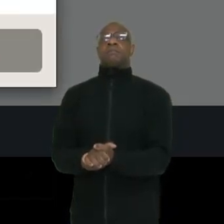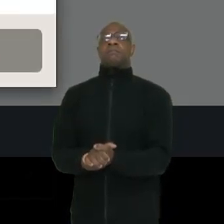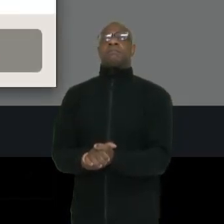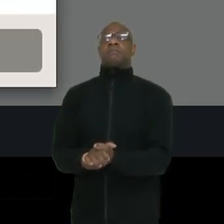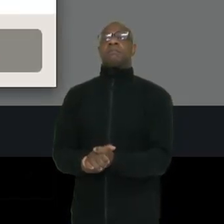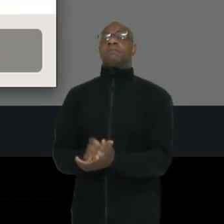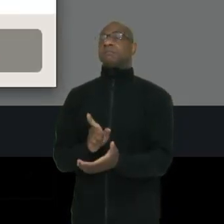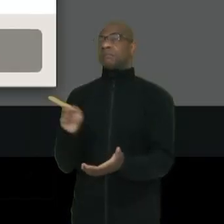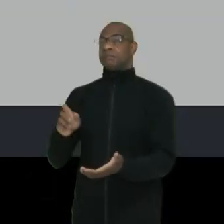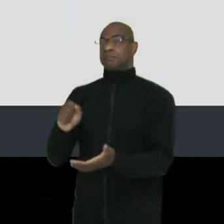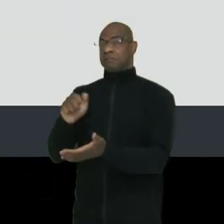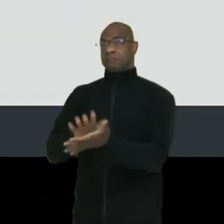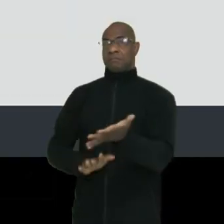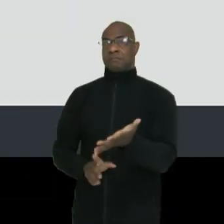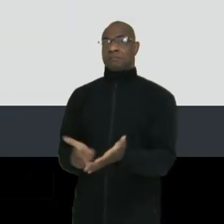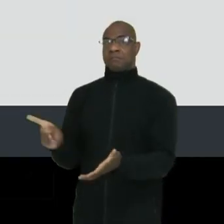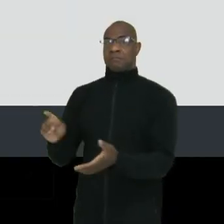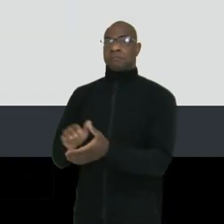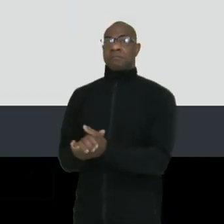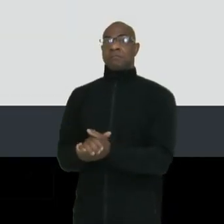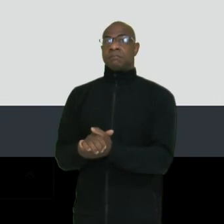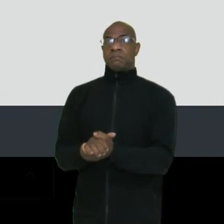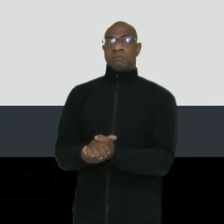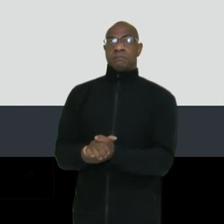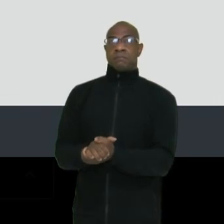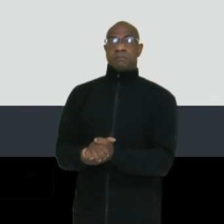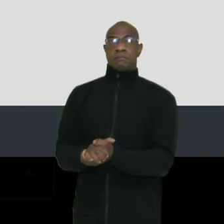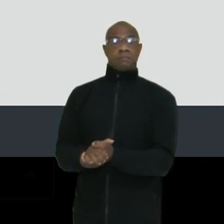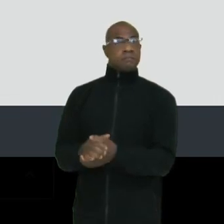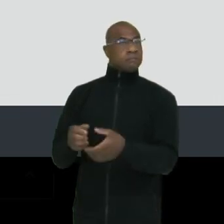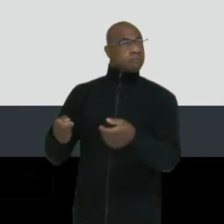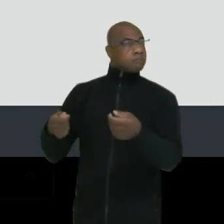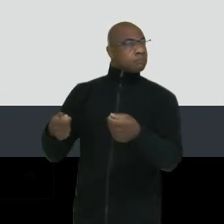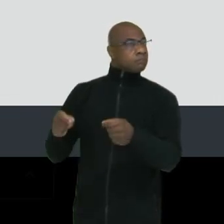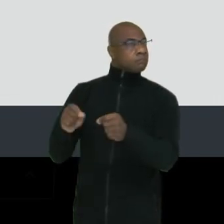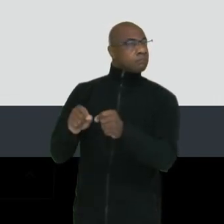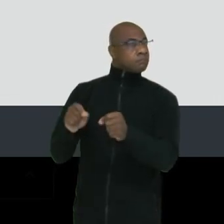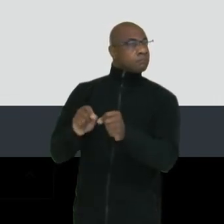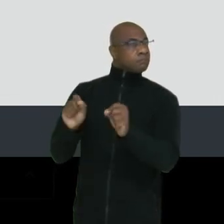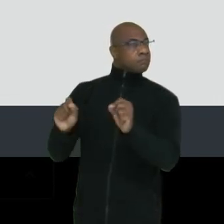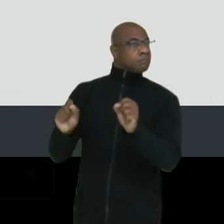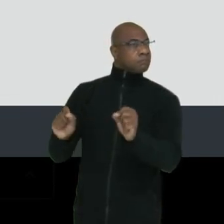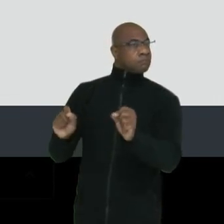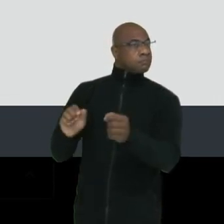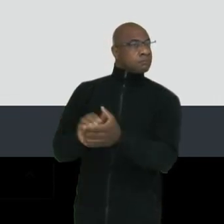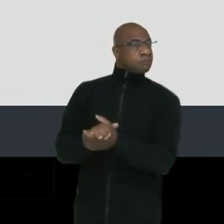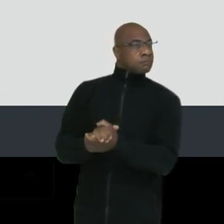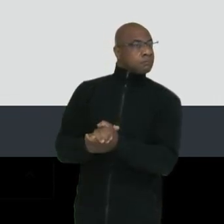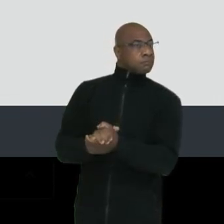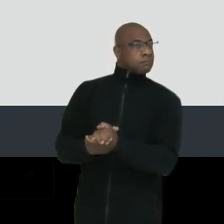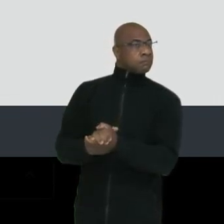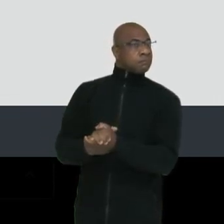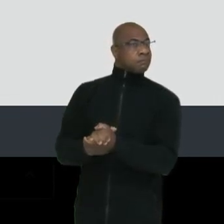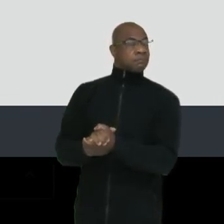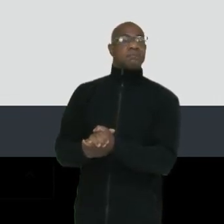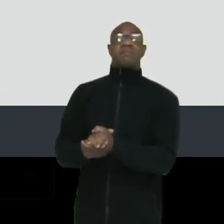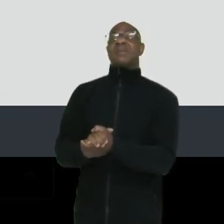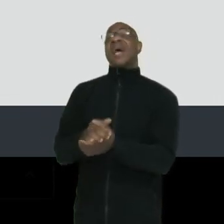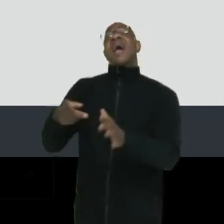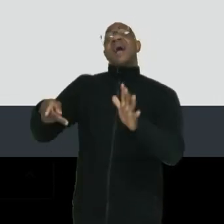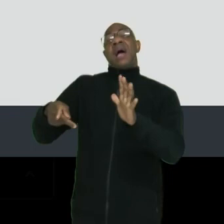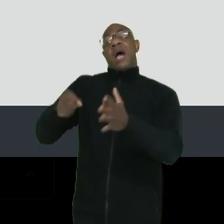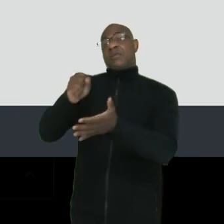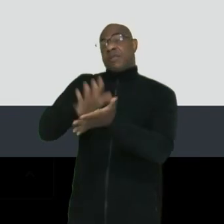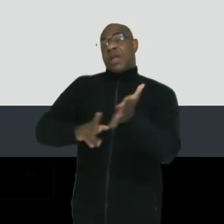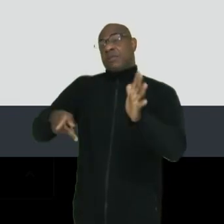Essa atividade é uma atividade que nós vamos falar. Então, vamos escutar e gravar o